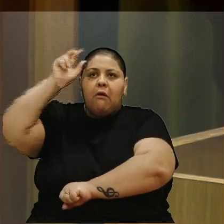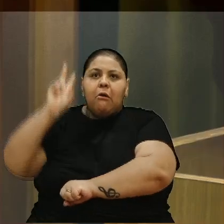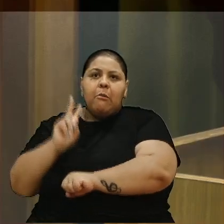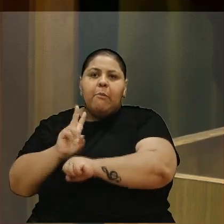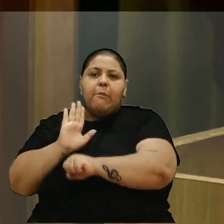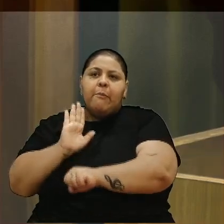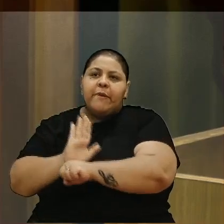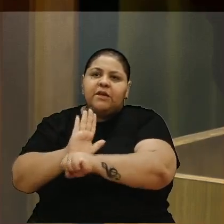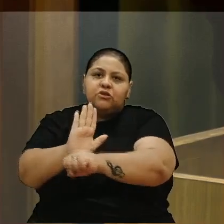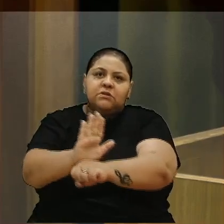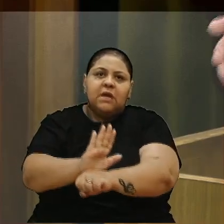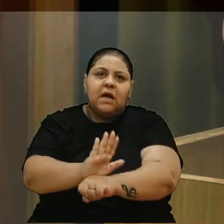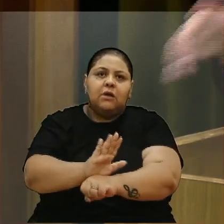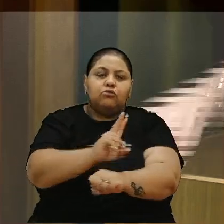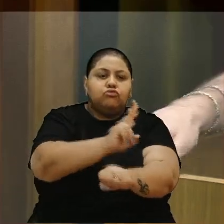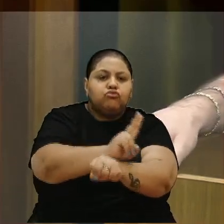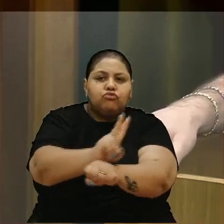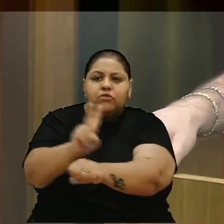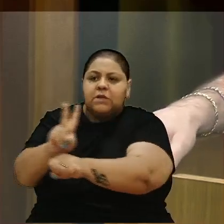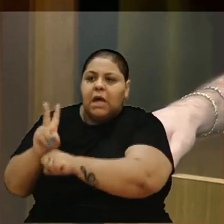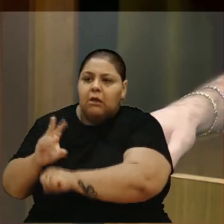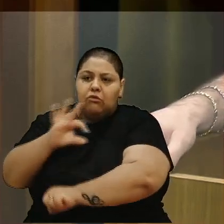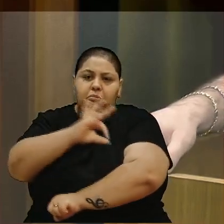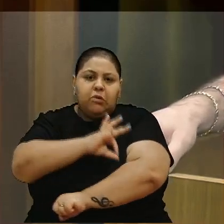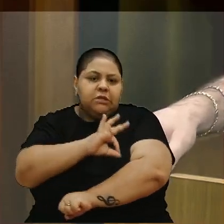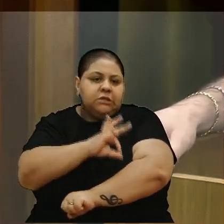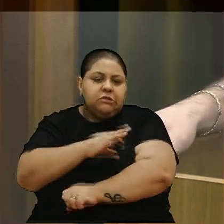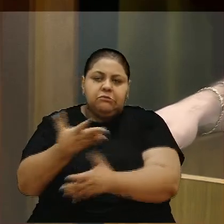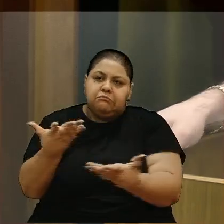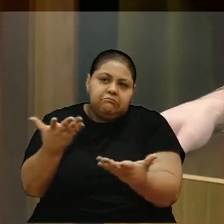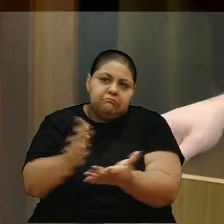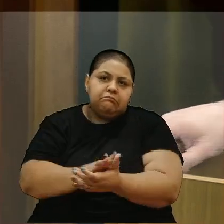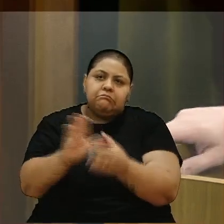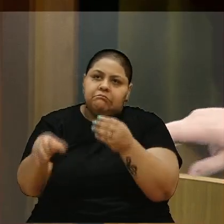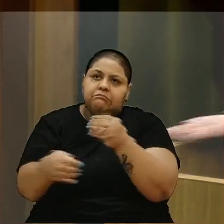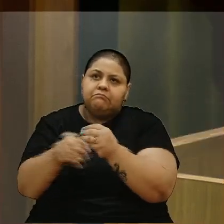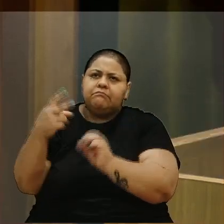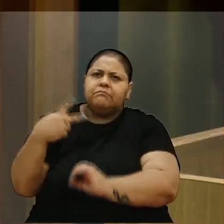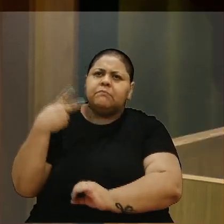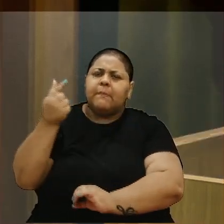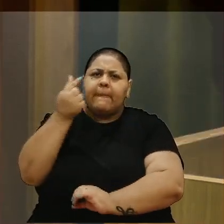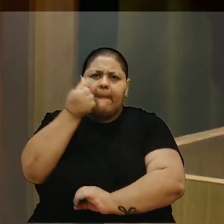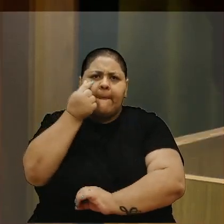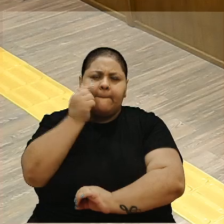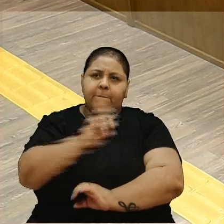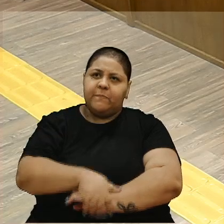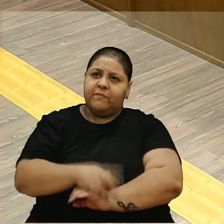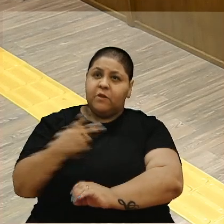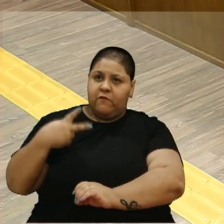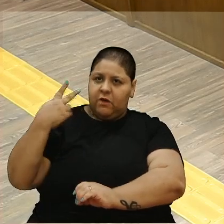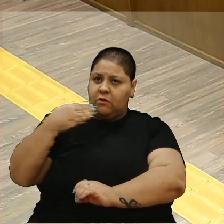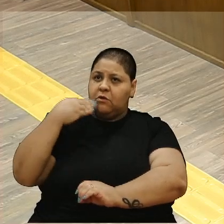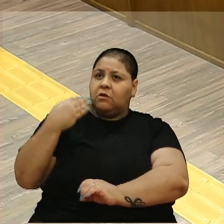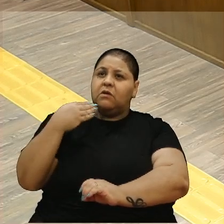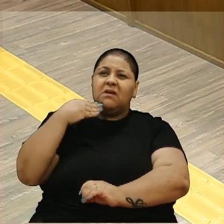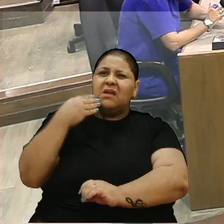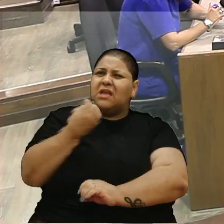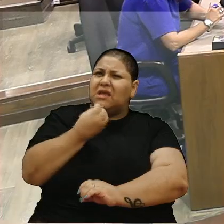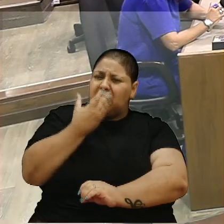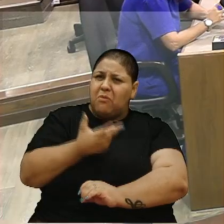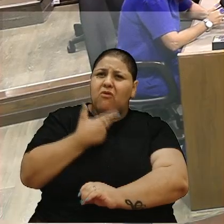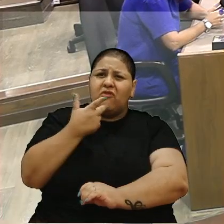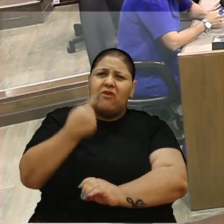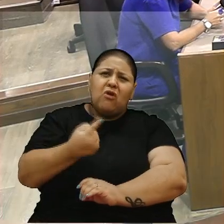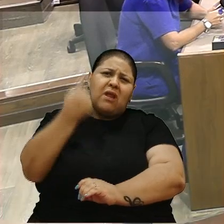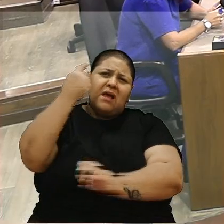policiamento preventivo, ostensivo, seja lá como queiram chamar a sua parte, vereador Frisso. Vereador Bortola, que bom que o senhor Vossília lembrou lá do